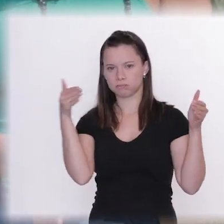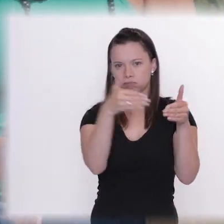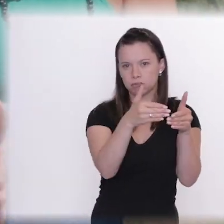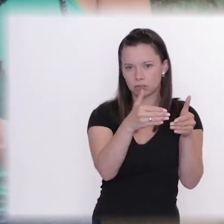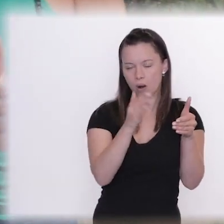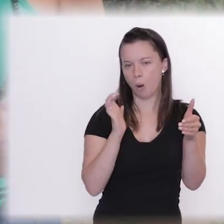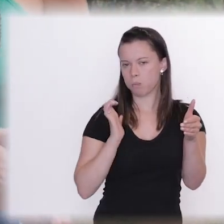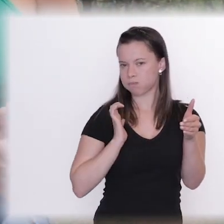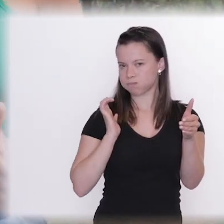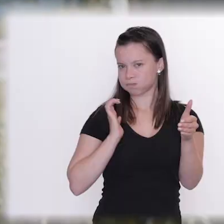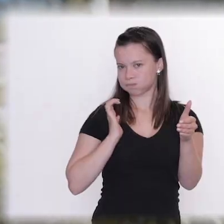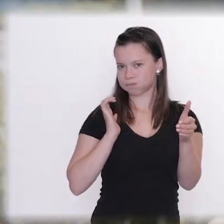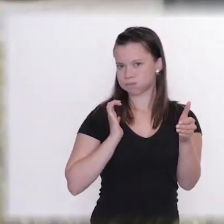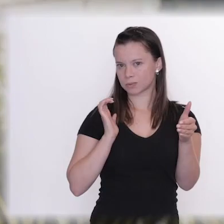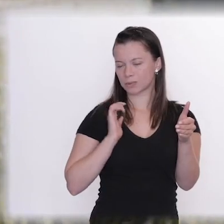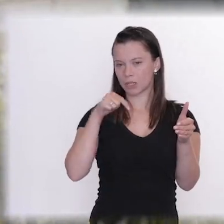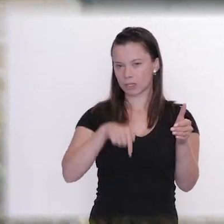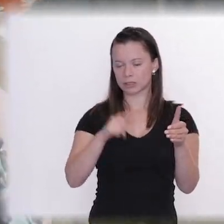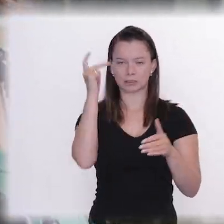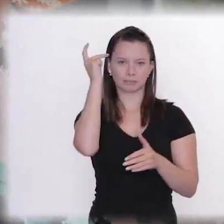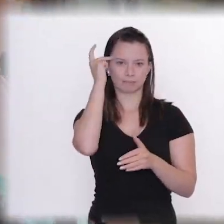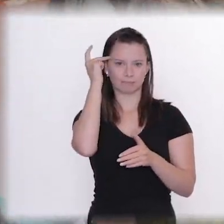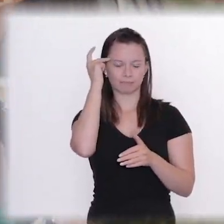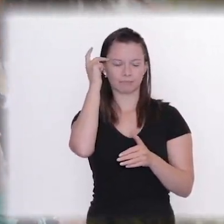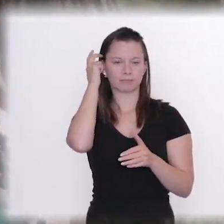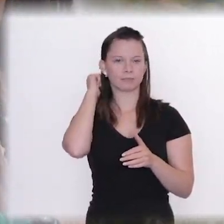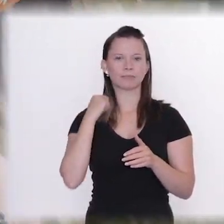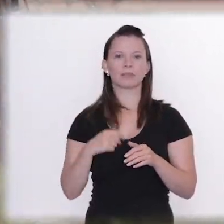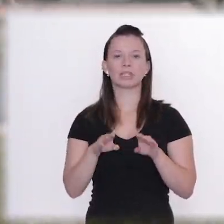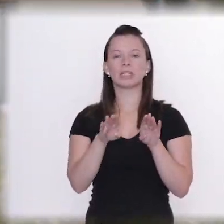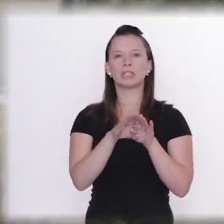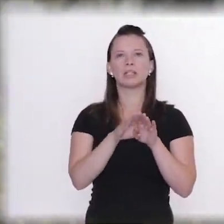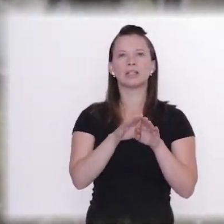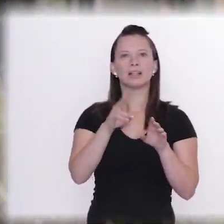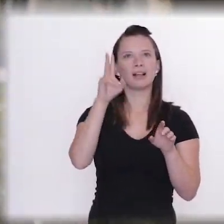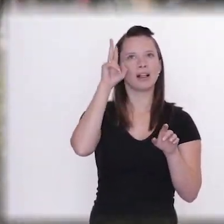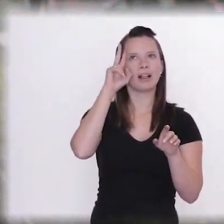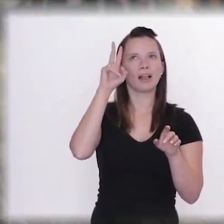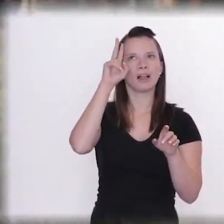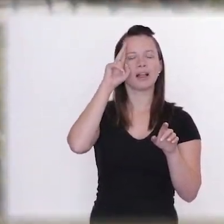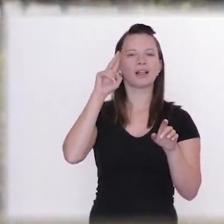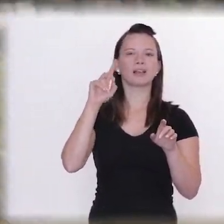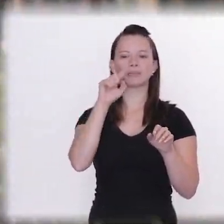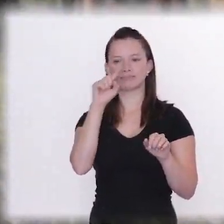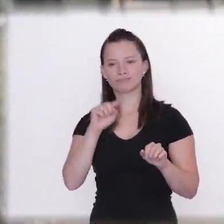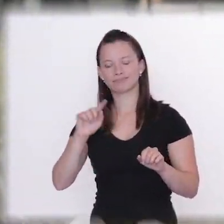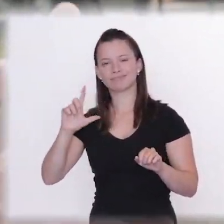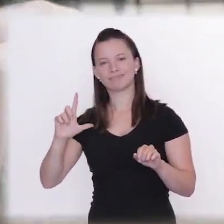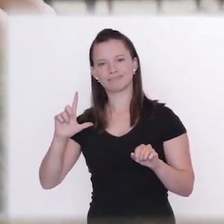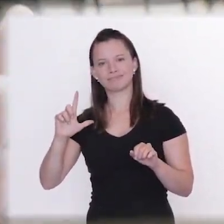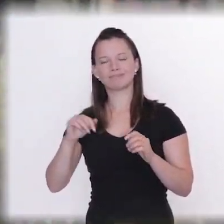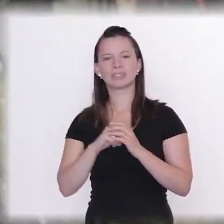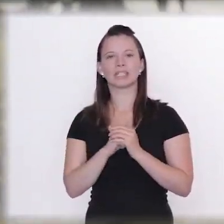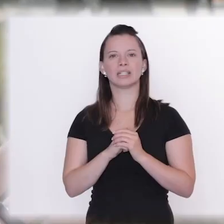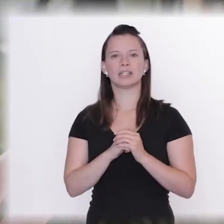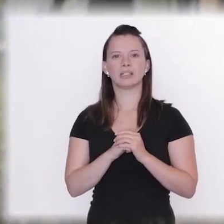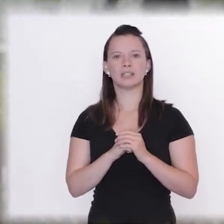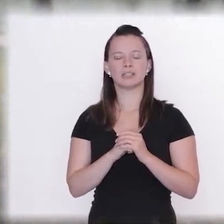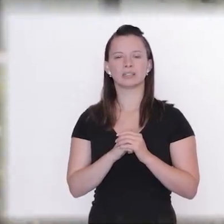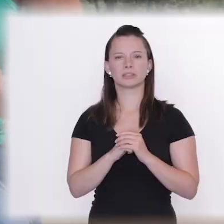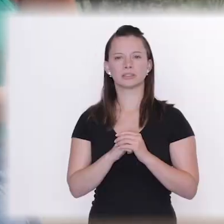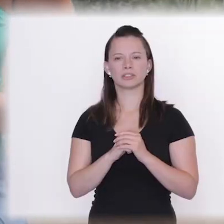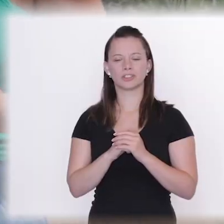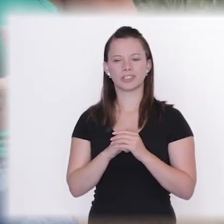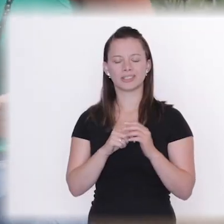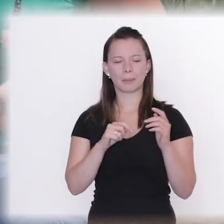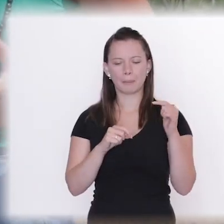Paulo, também reputou, na verdade, a Zona Leste, uma área do que ele chamou de as frações derrotadas